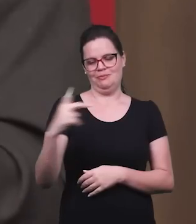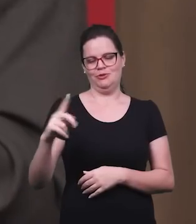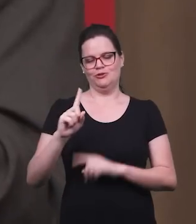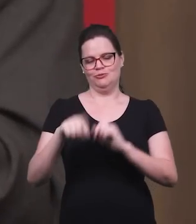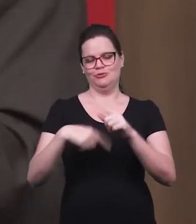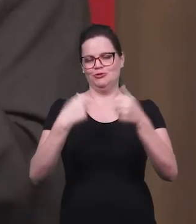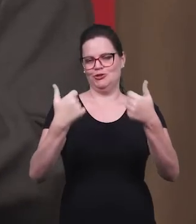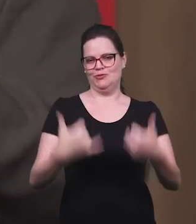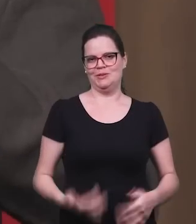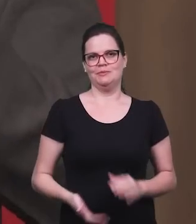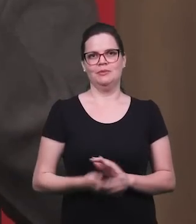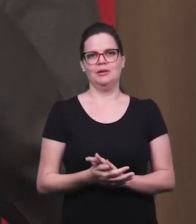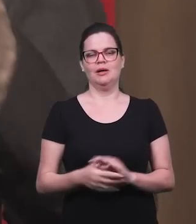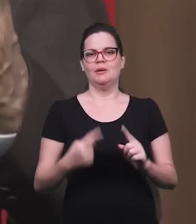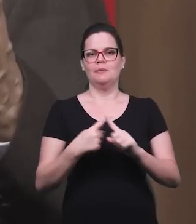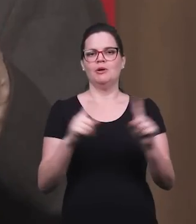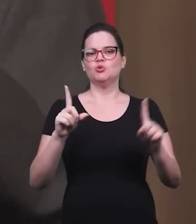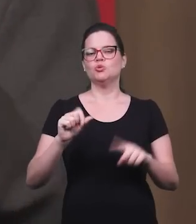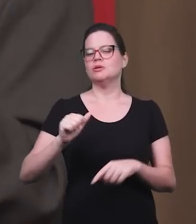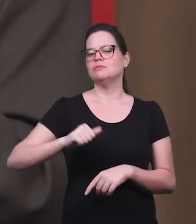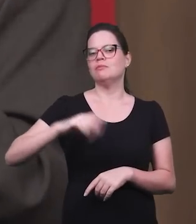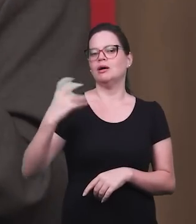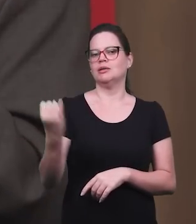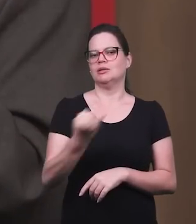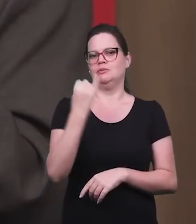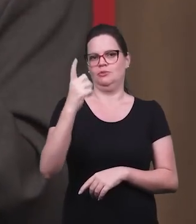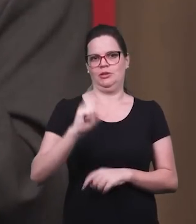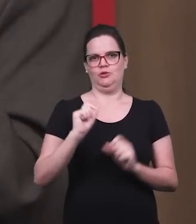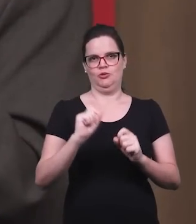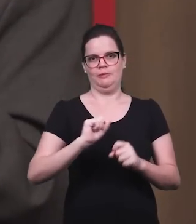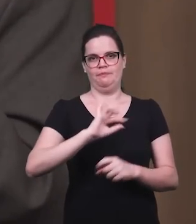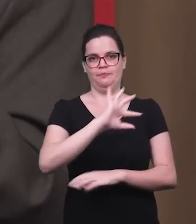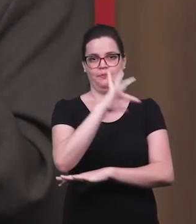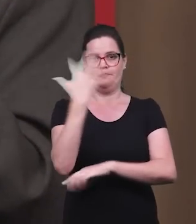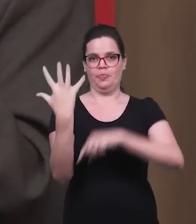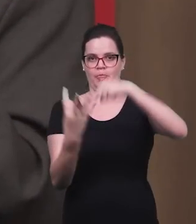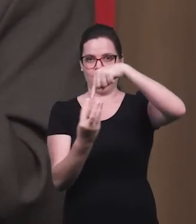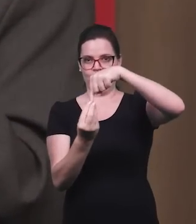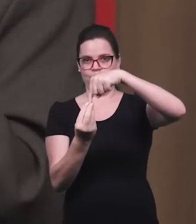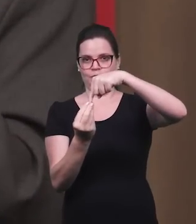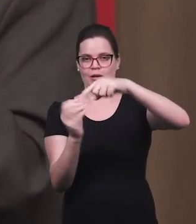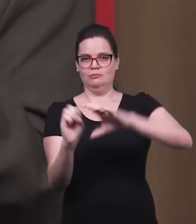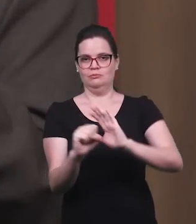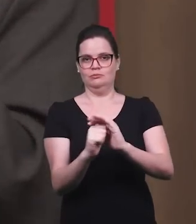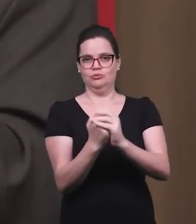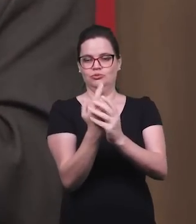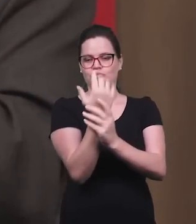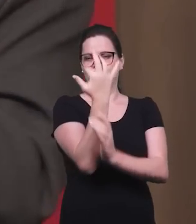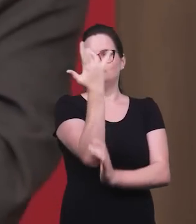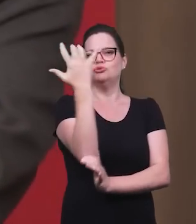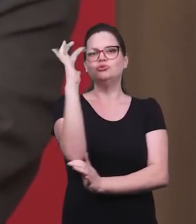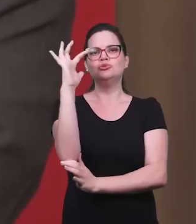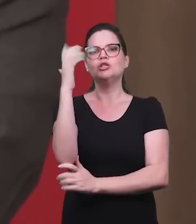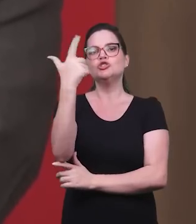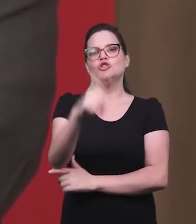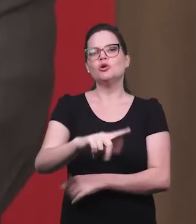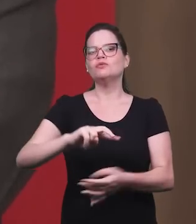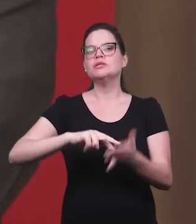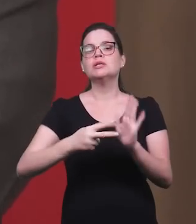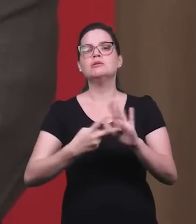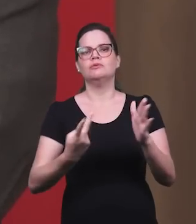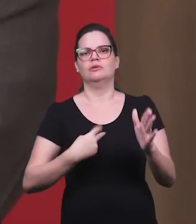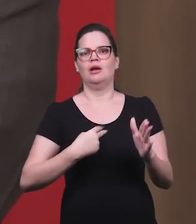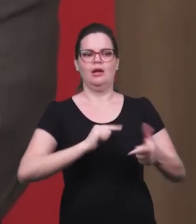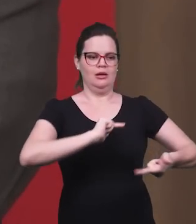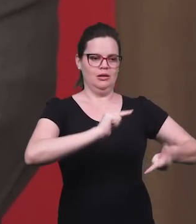nós, que a figueira brotar, Israel voltou para a terra, conquistou a cidade de Jerusalém, só falta conquistar o lugar